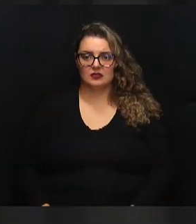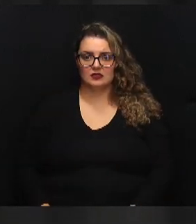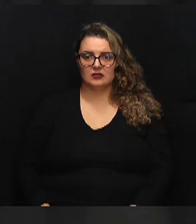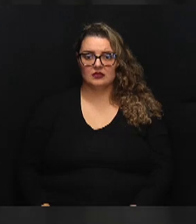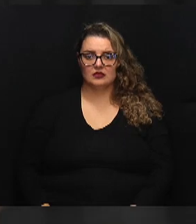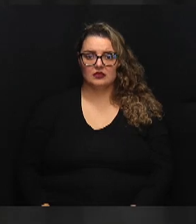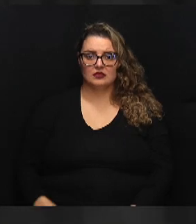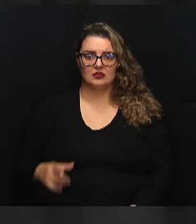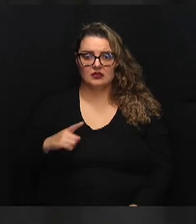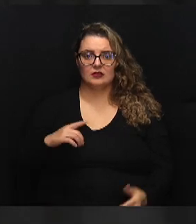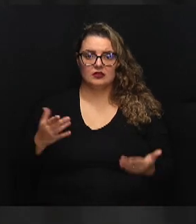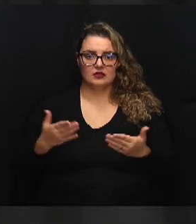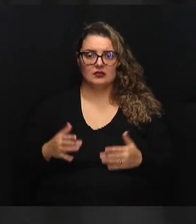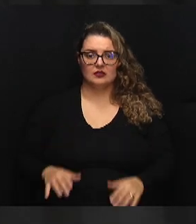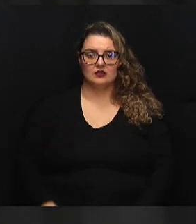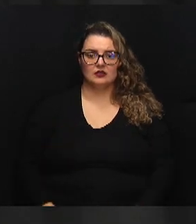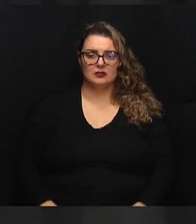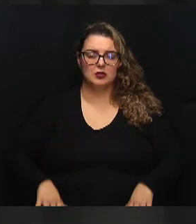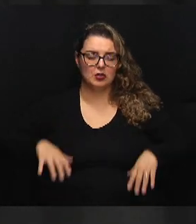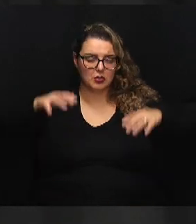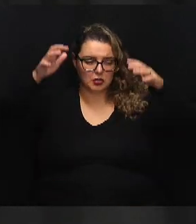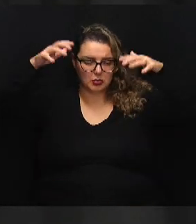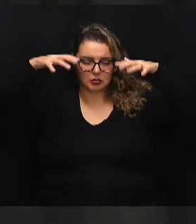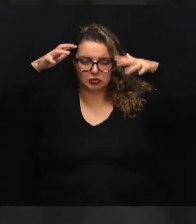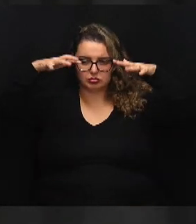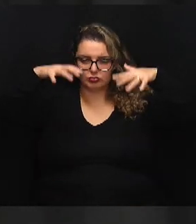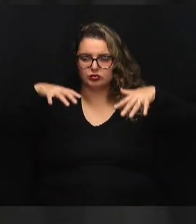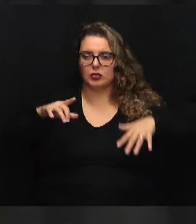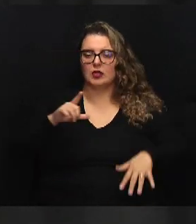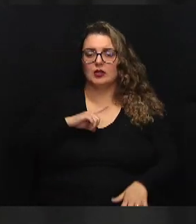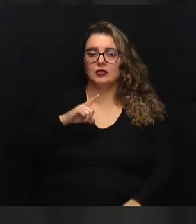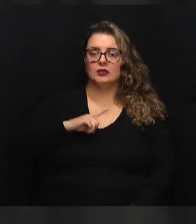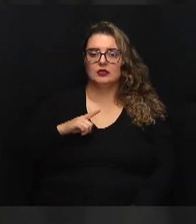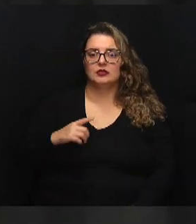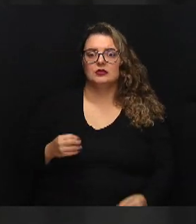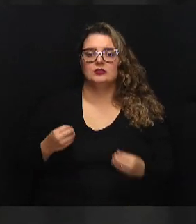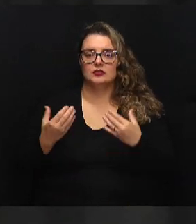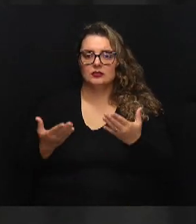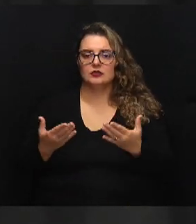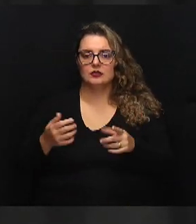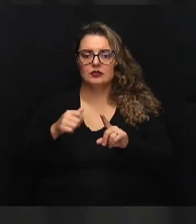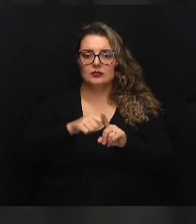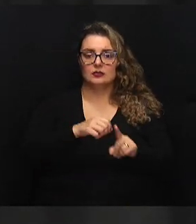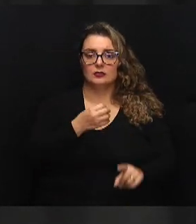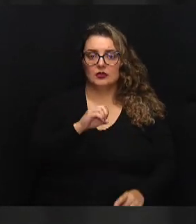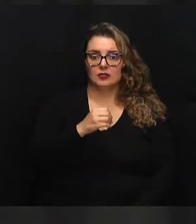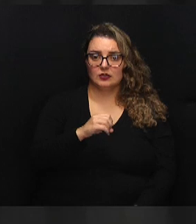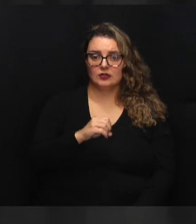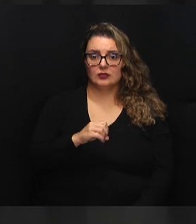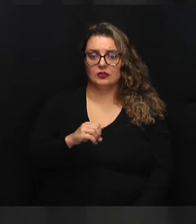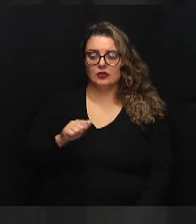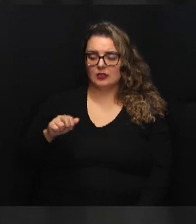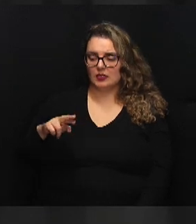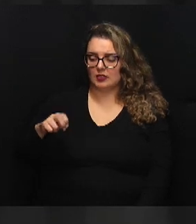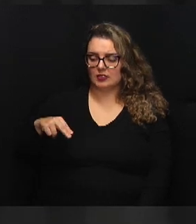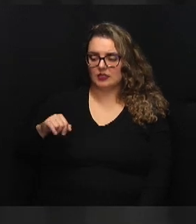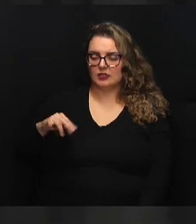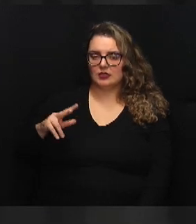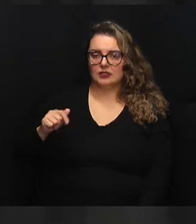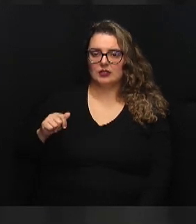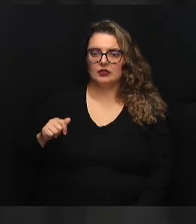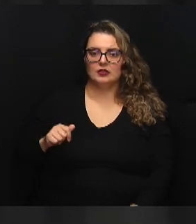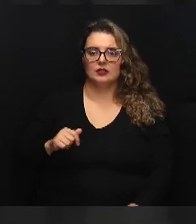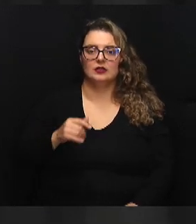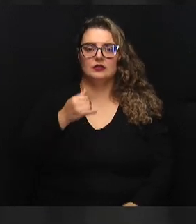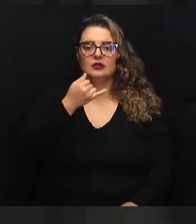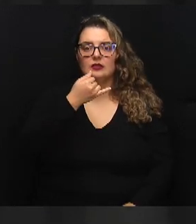tivemos agora, nessa chuvarada, nós tínhamos acabado de colocar em outubro a areninha que nós fizemos, a água,